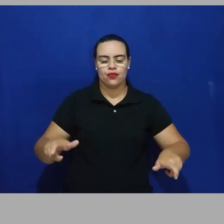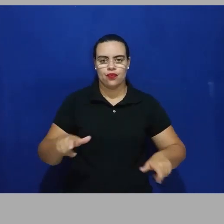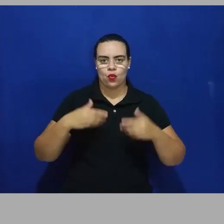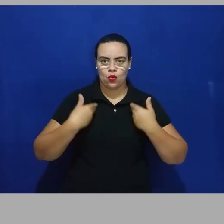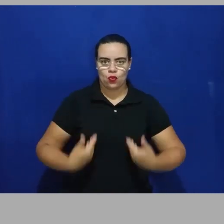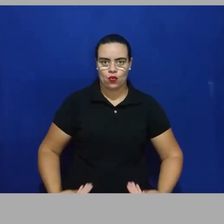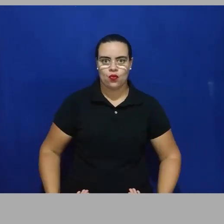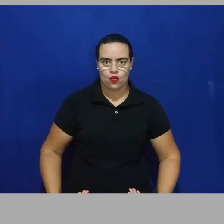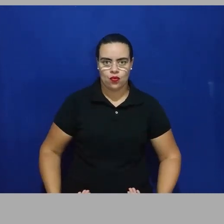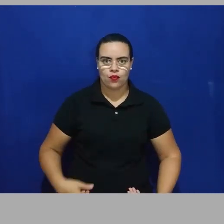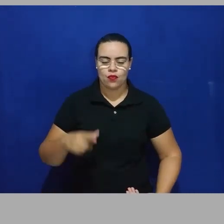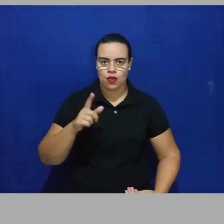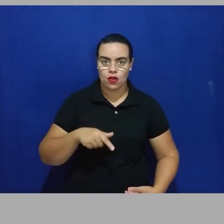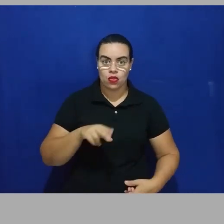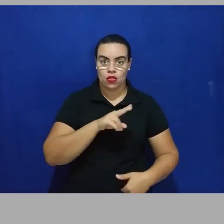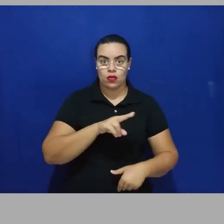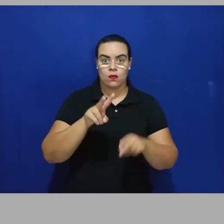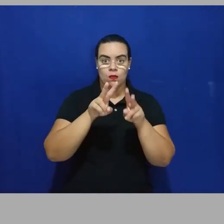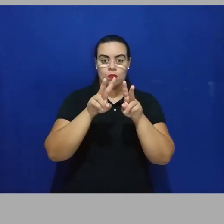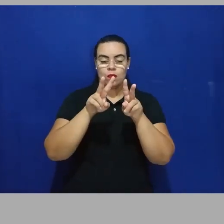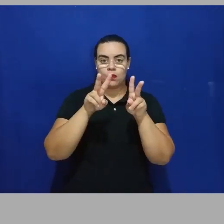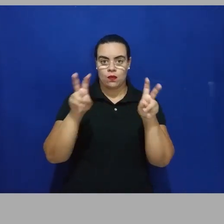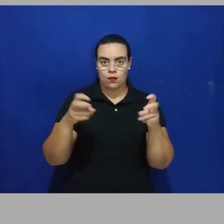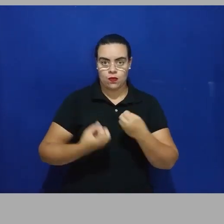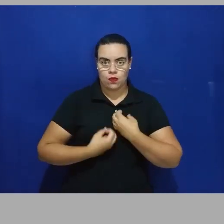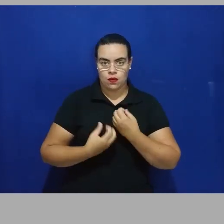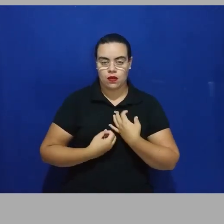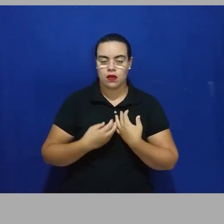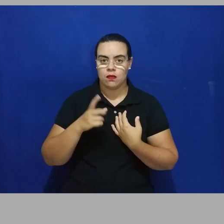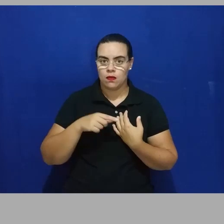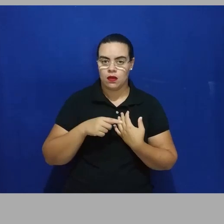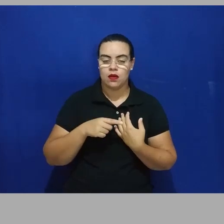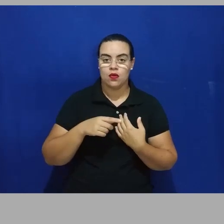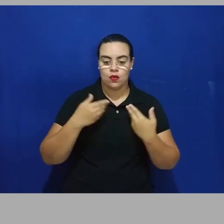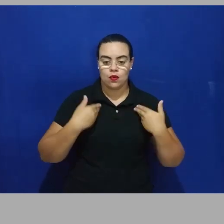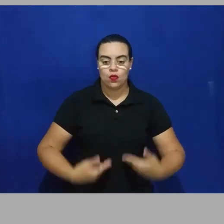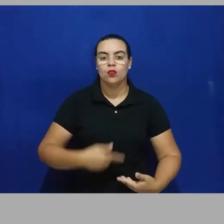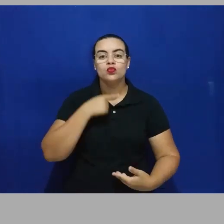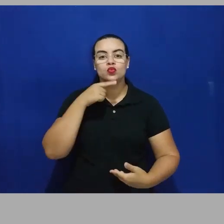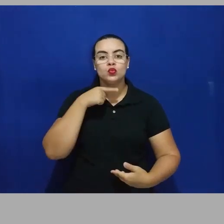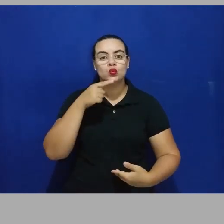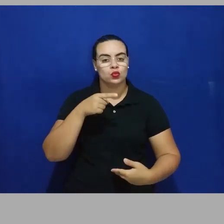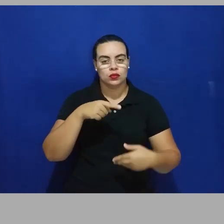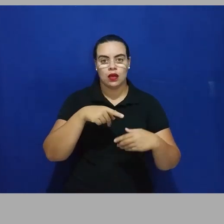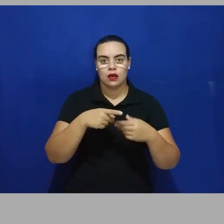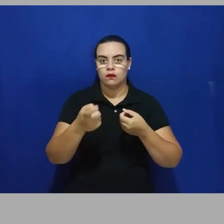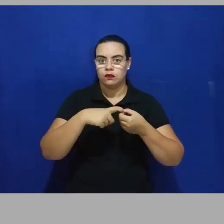é Infinitivos Ignescentes para Corpos Irrecuperáveis.